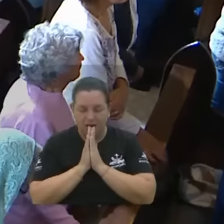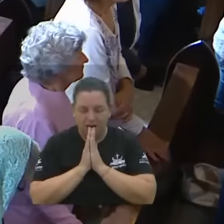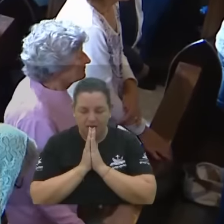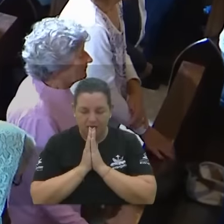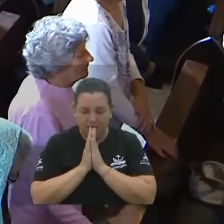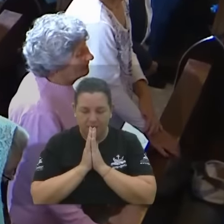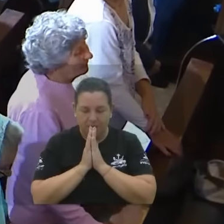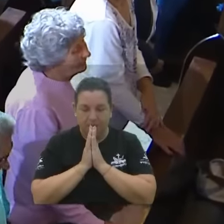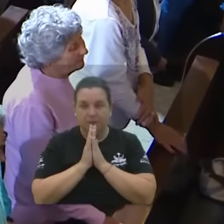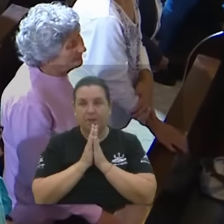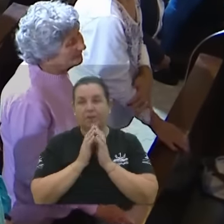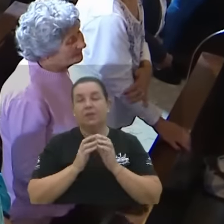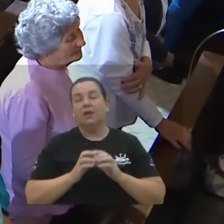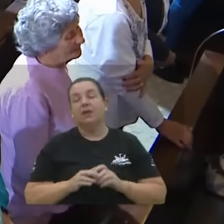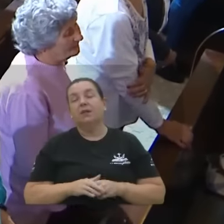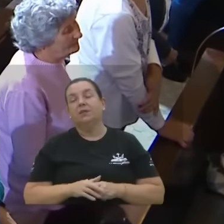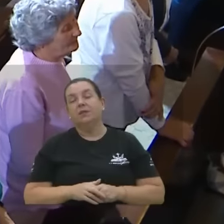séculos.